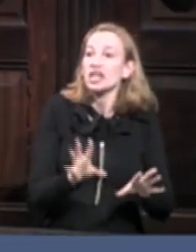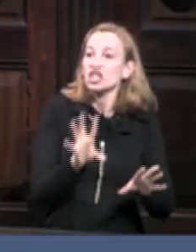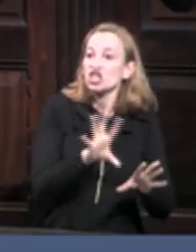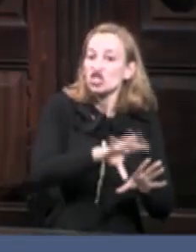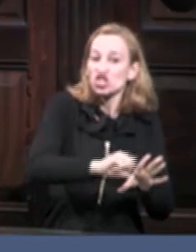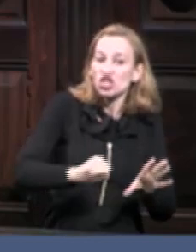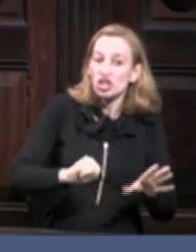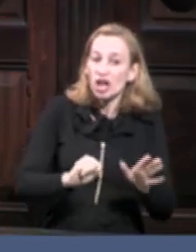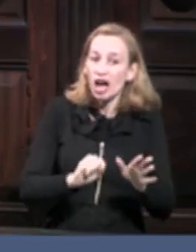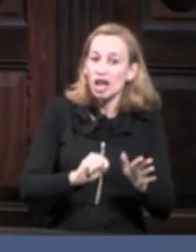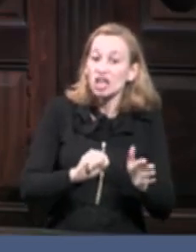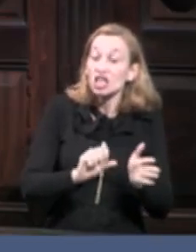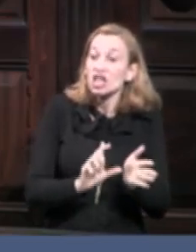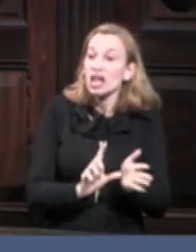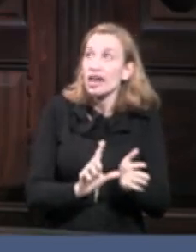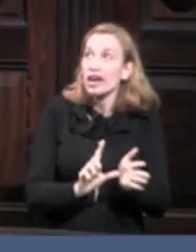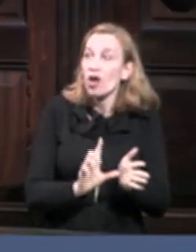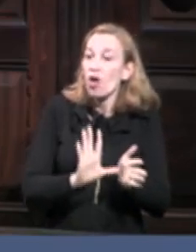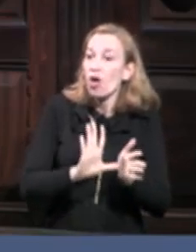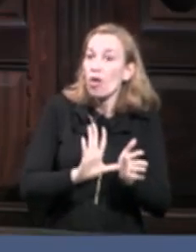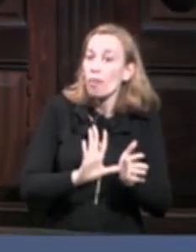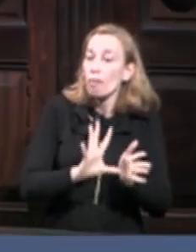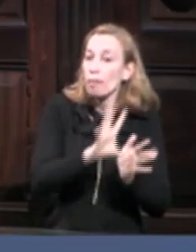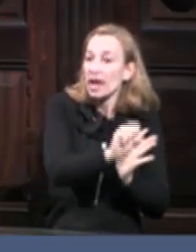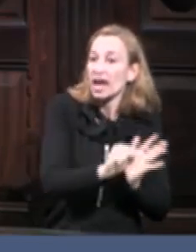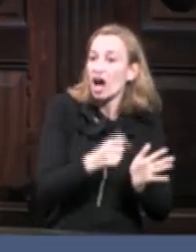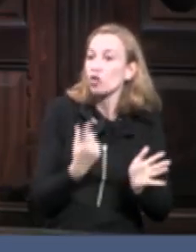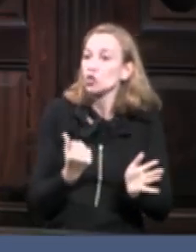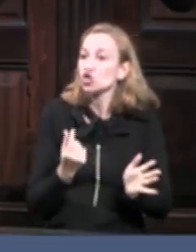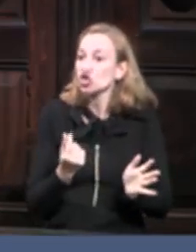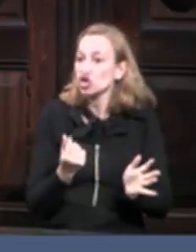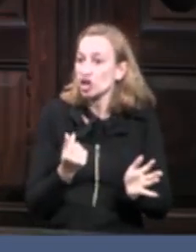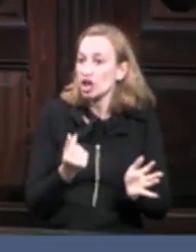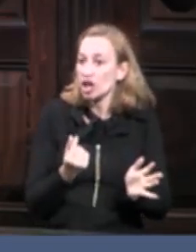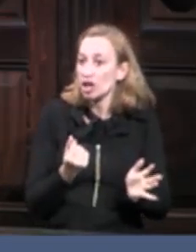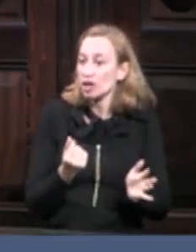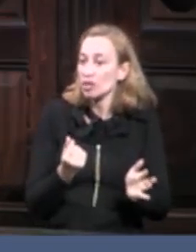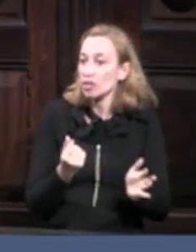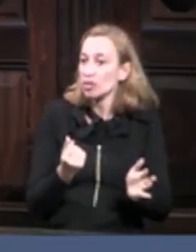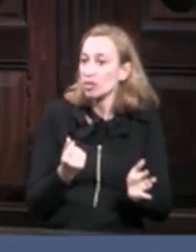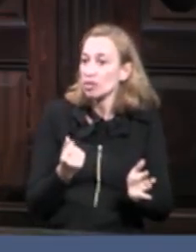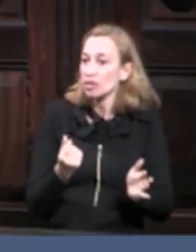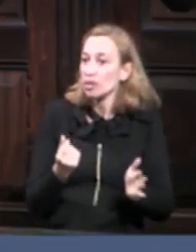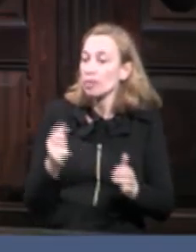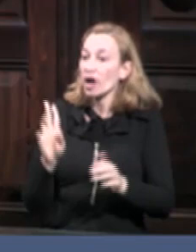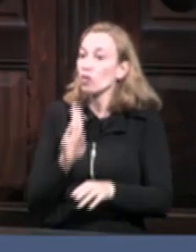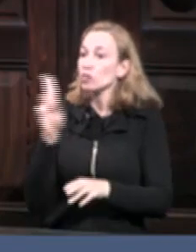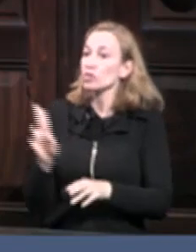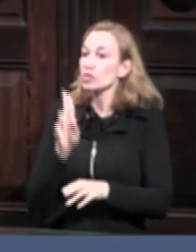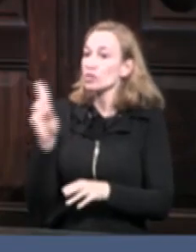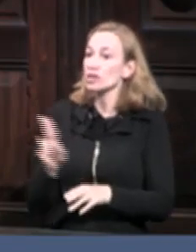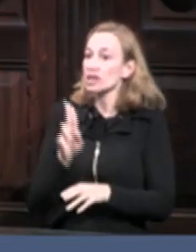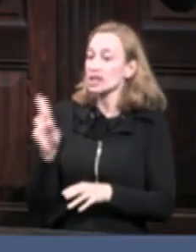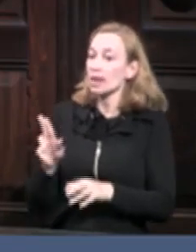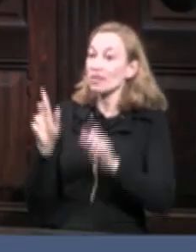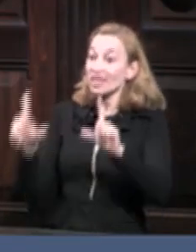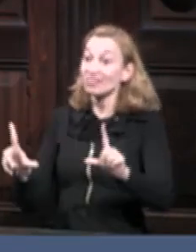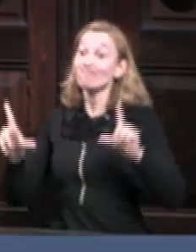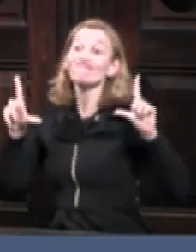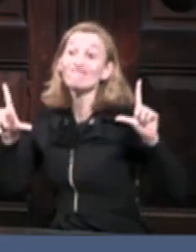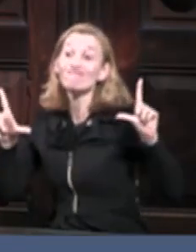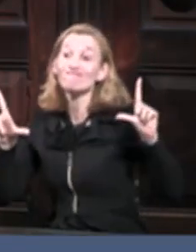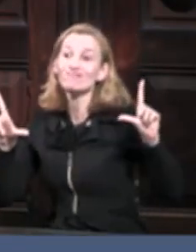para se divulgar, para divulgar a sua incompetência. Então, nesse sentido, eu quero pedir o apoio